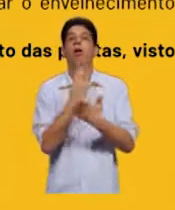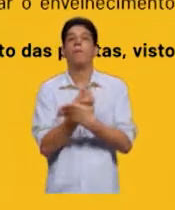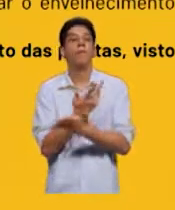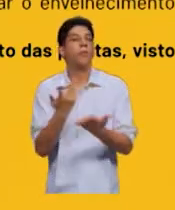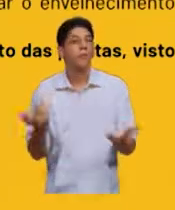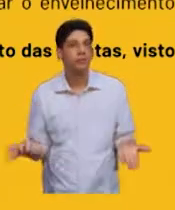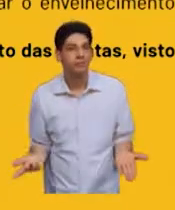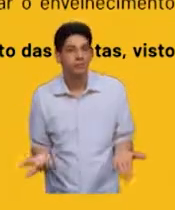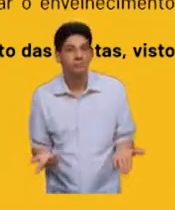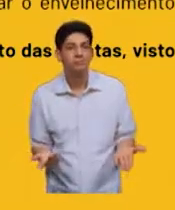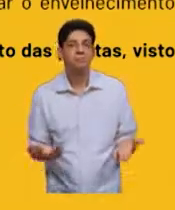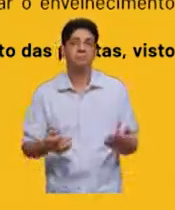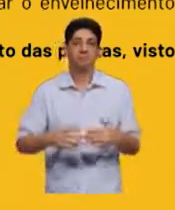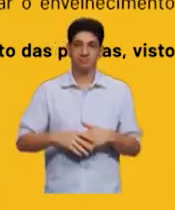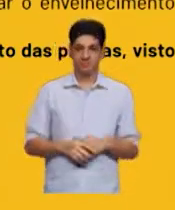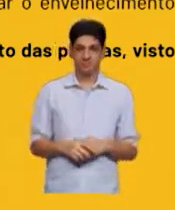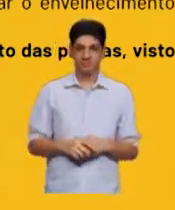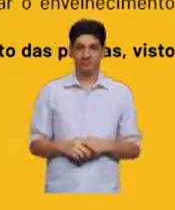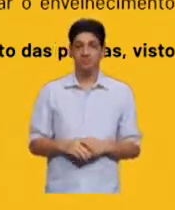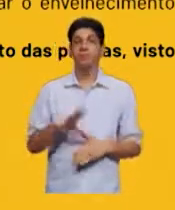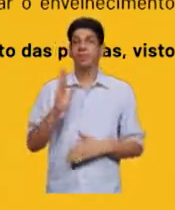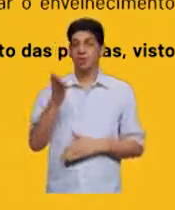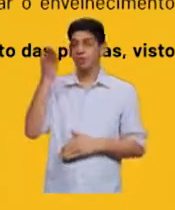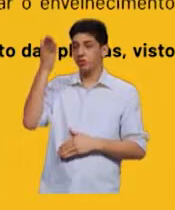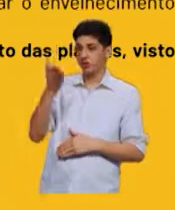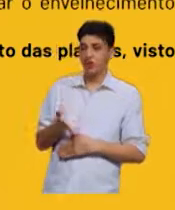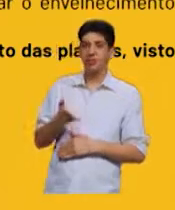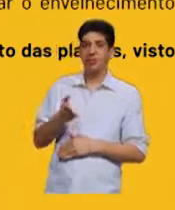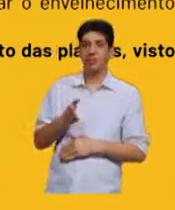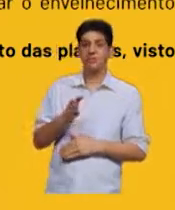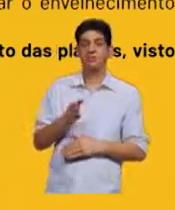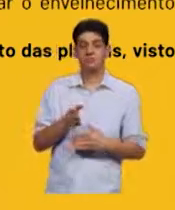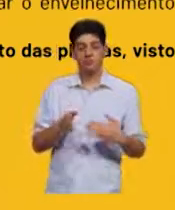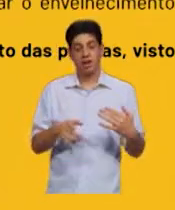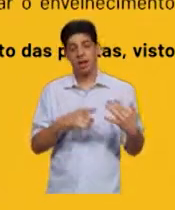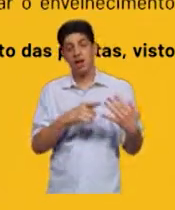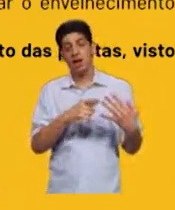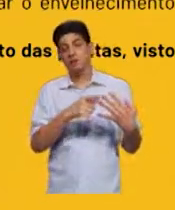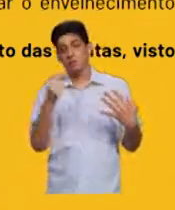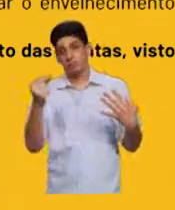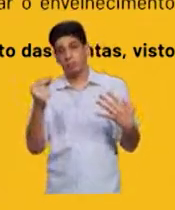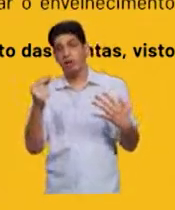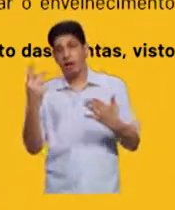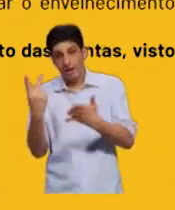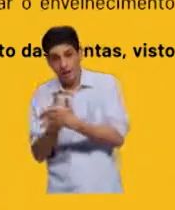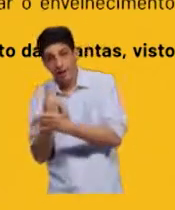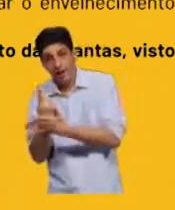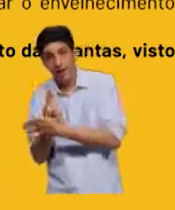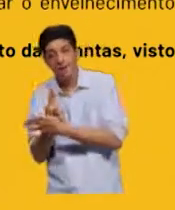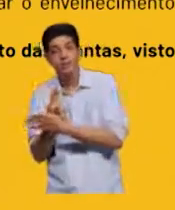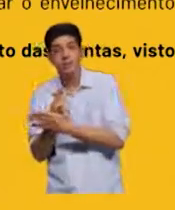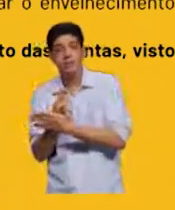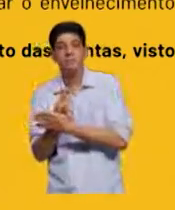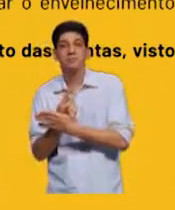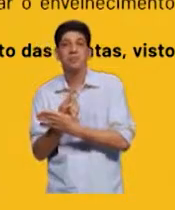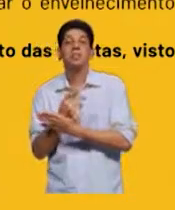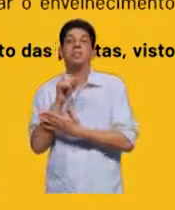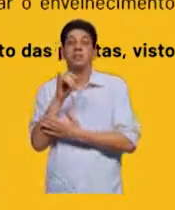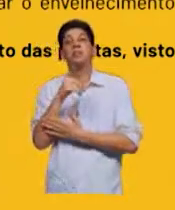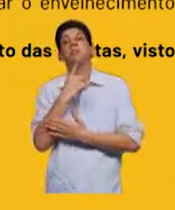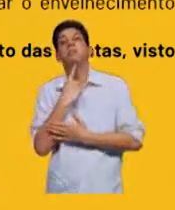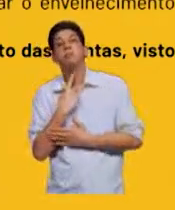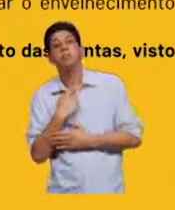aí, qual dessas que é a incorreta? Já vou direto para a incorreta. Depois vocês vão ter a oportunidade de pesquisar, ver